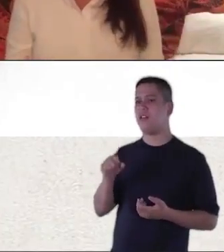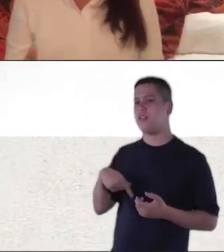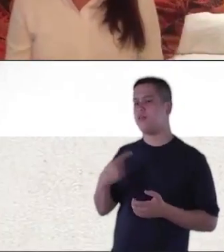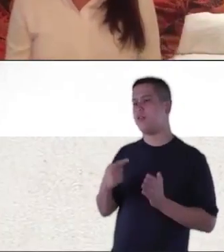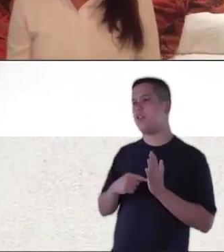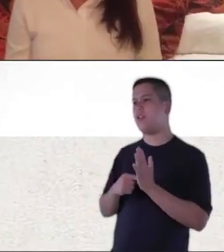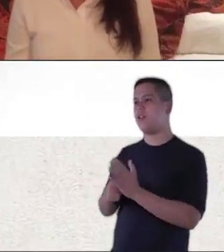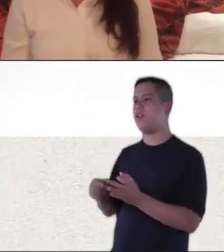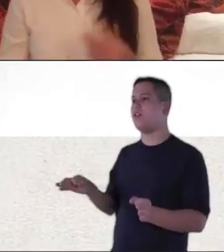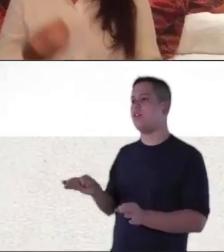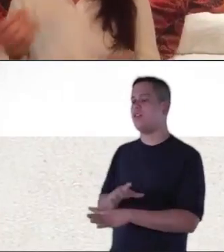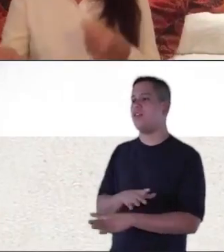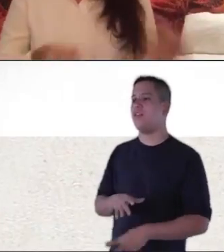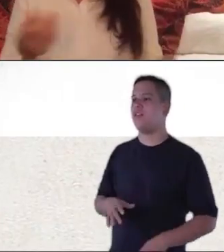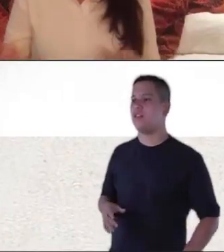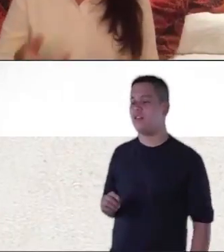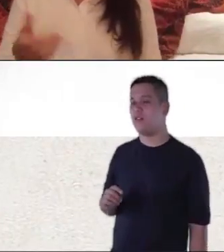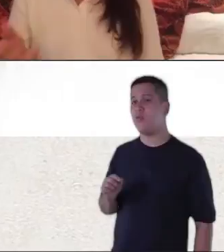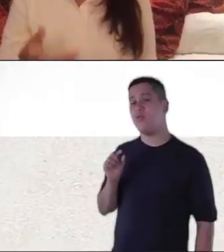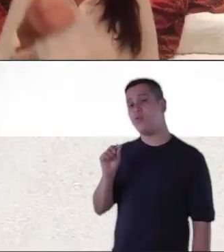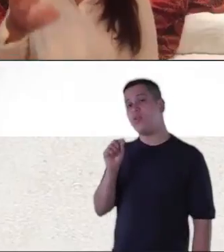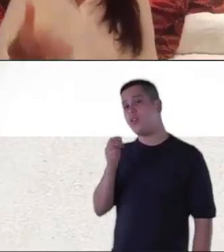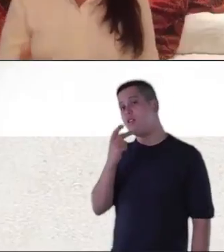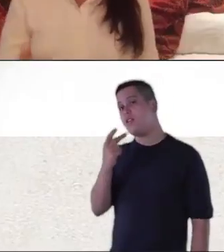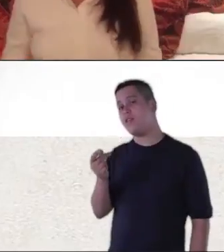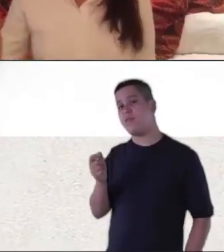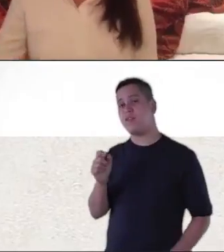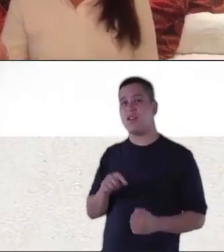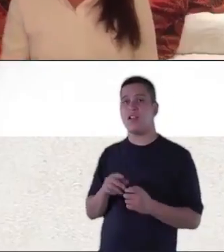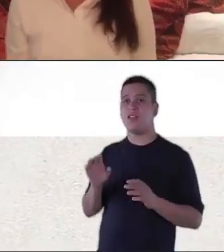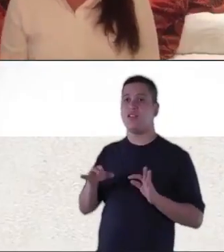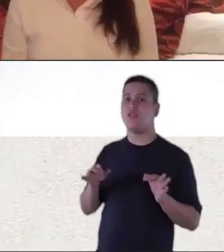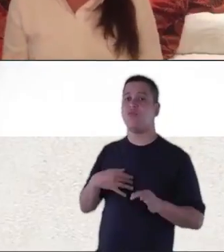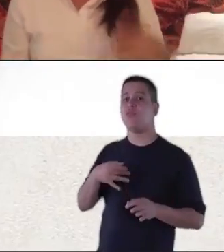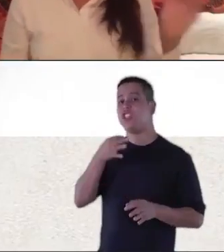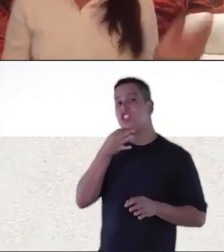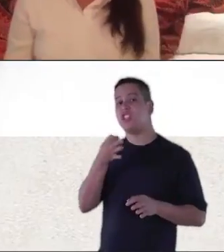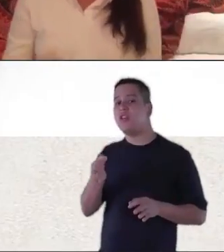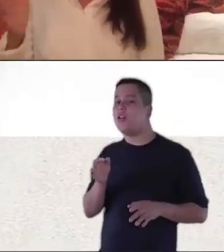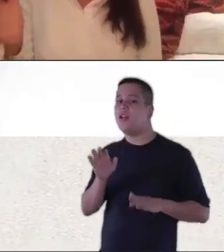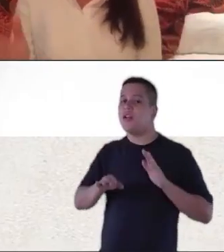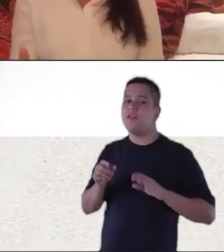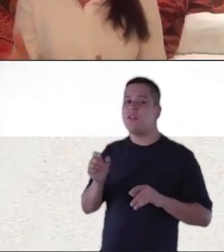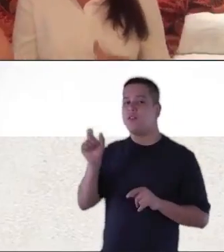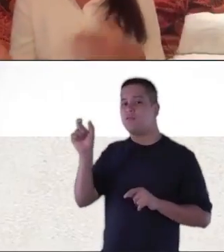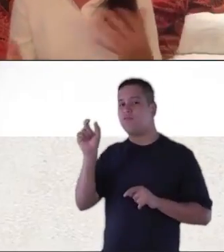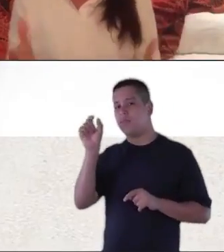O que eu faço é dar um pitaquinho ou outro, falar uma coisa aqui, outra ali. Esse nome,